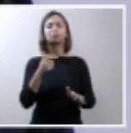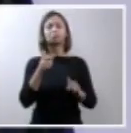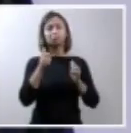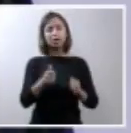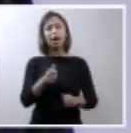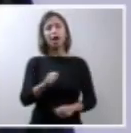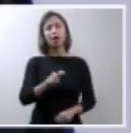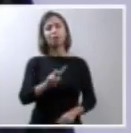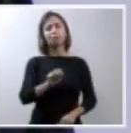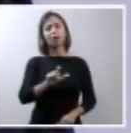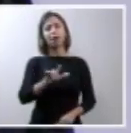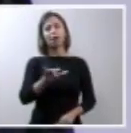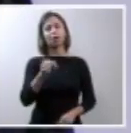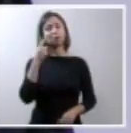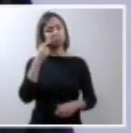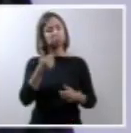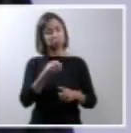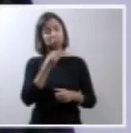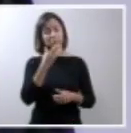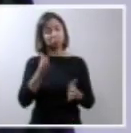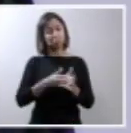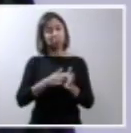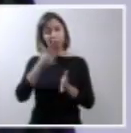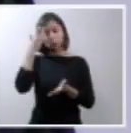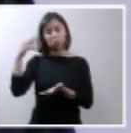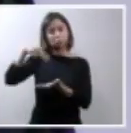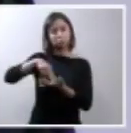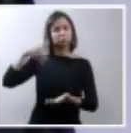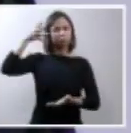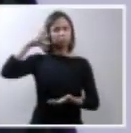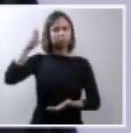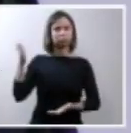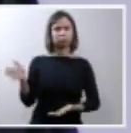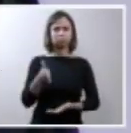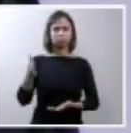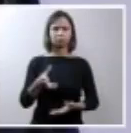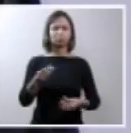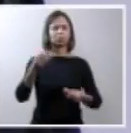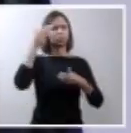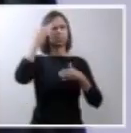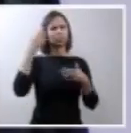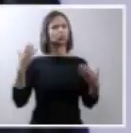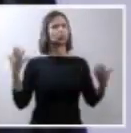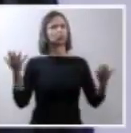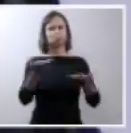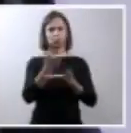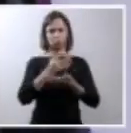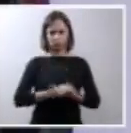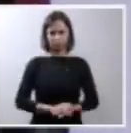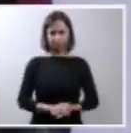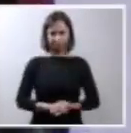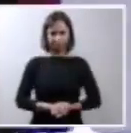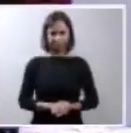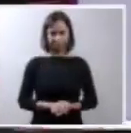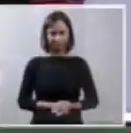da contribuição que trouxeram aos expositores Muito obrigado a todos